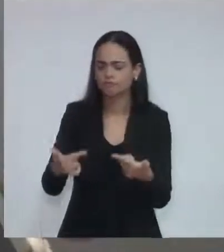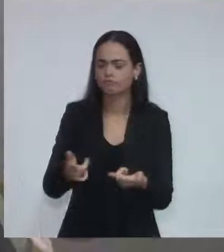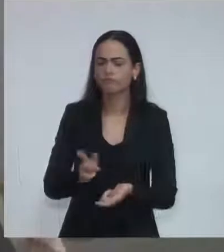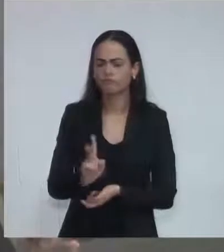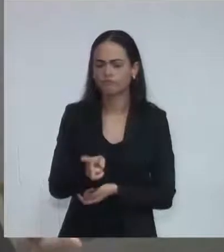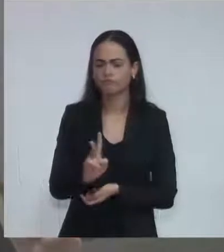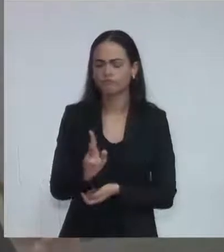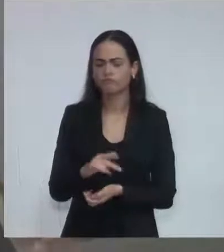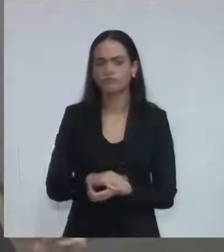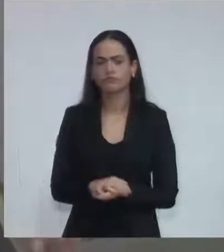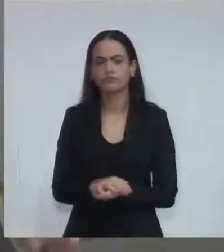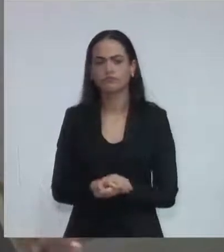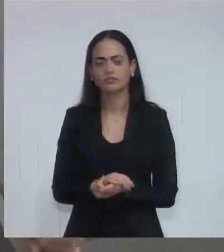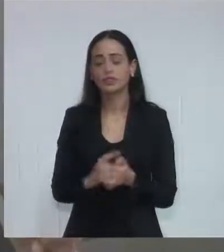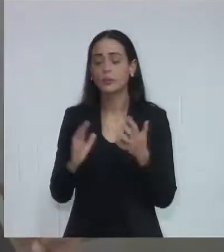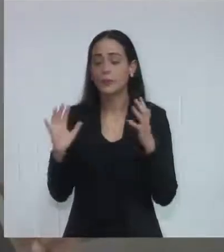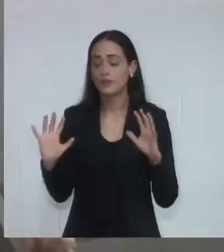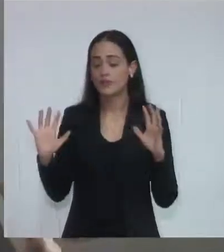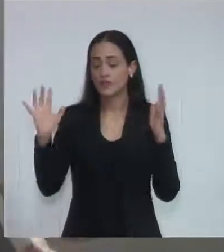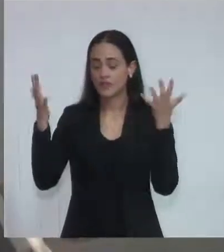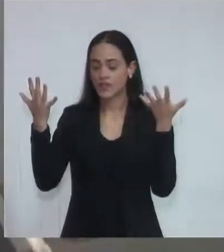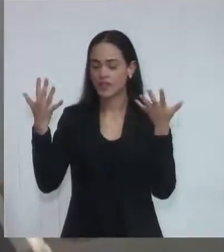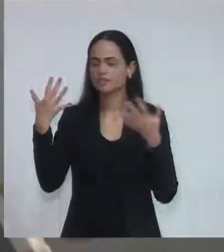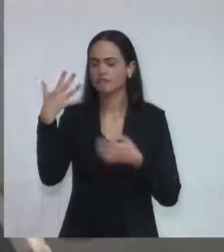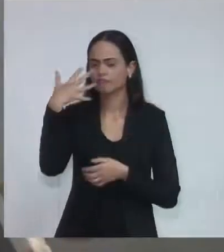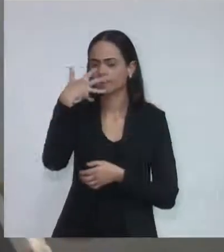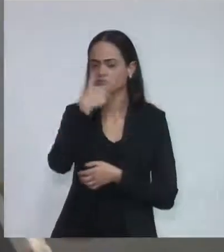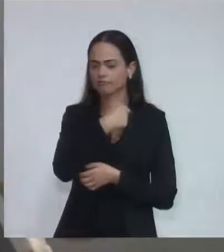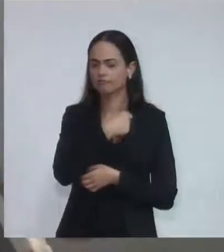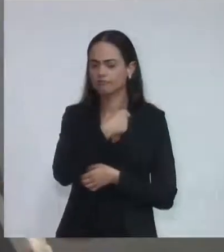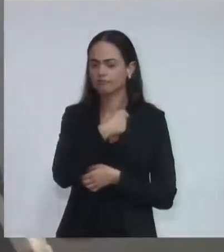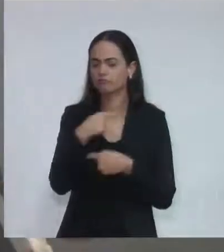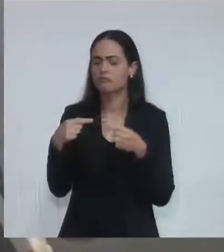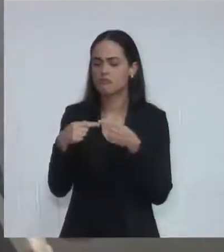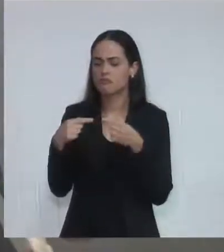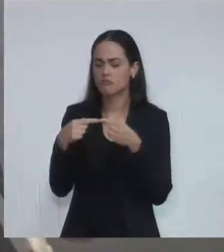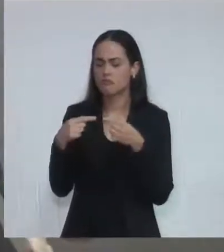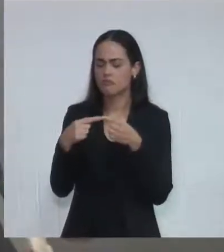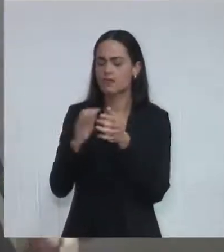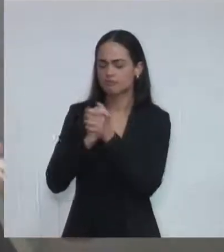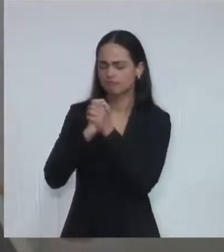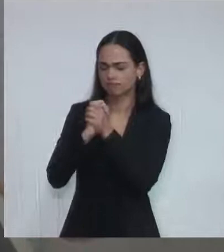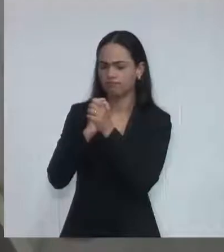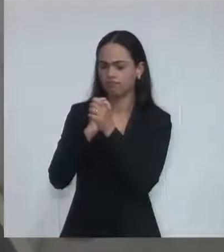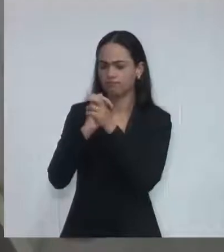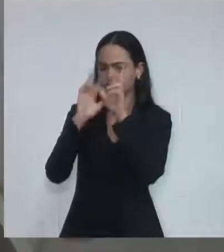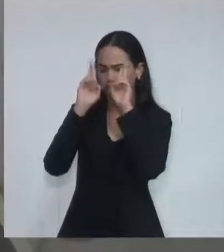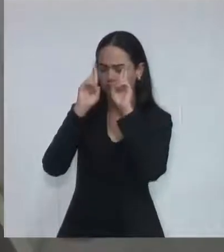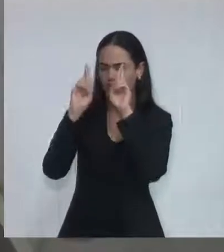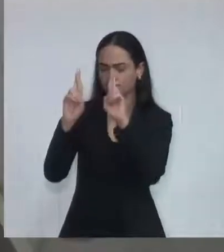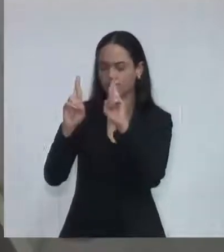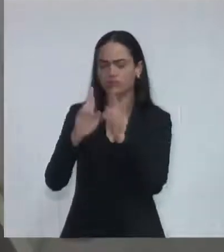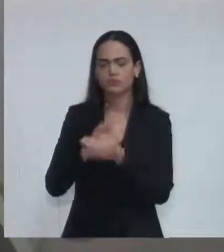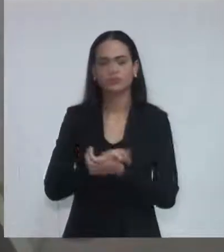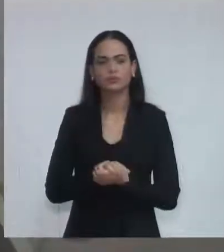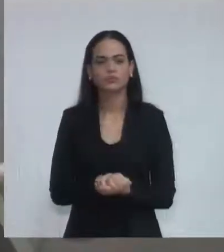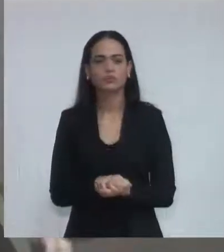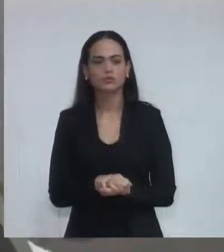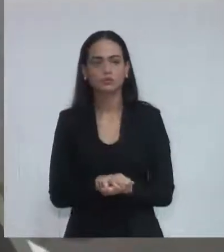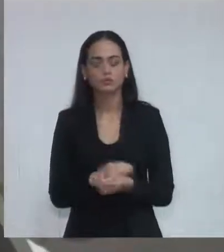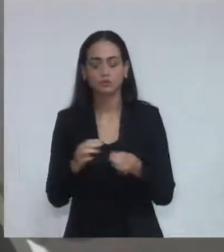bela festa da comunidade e merece, assim, os aplausos, nosso reconhecimento. Eu fiz uma